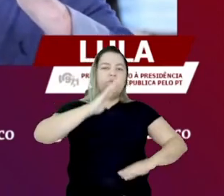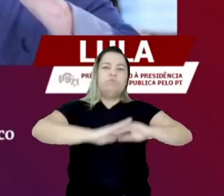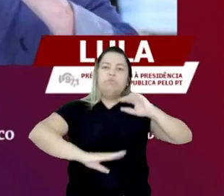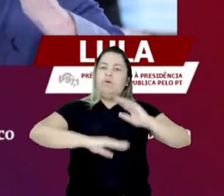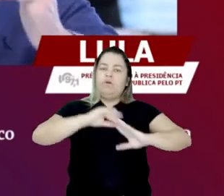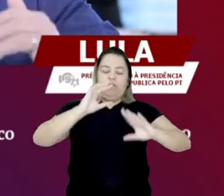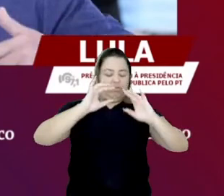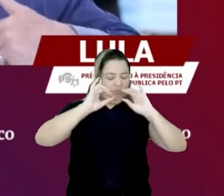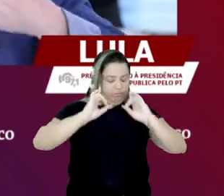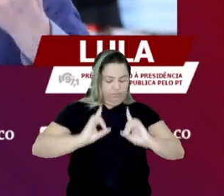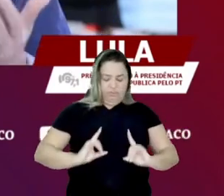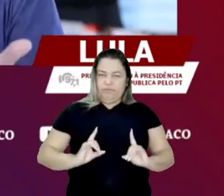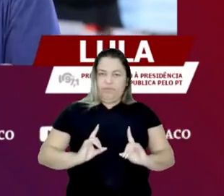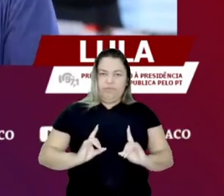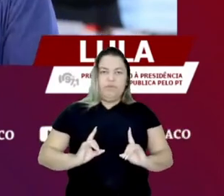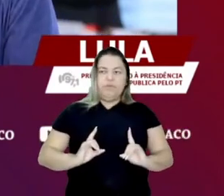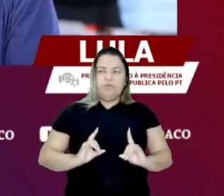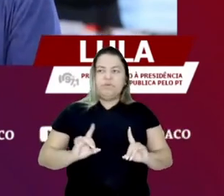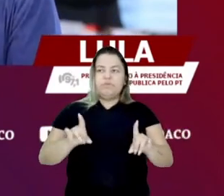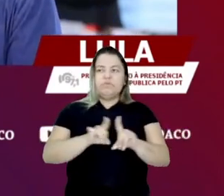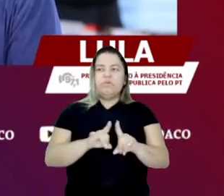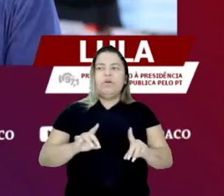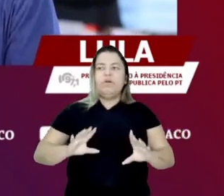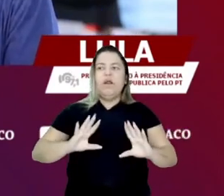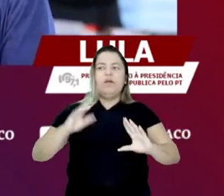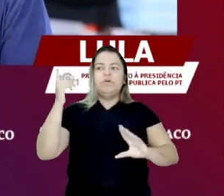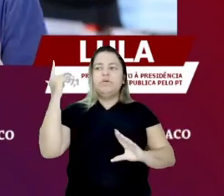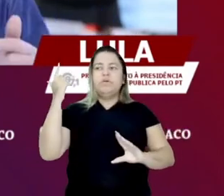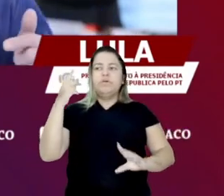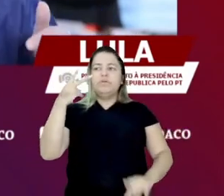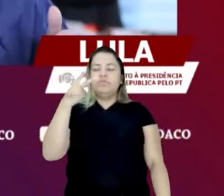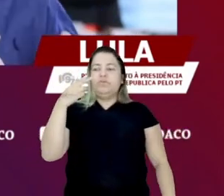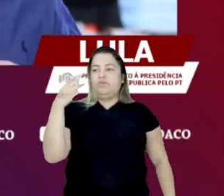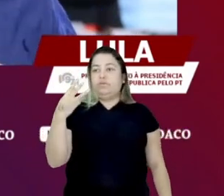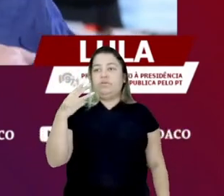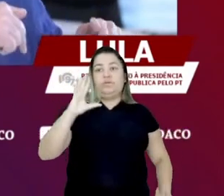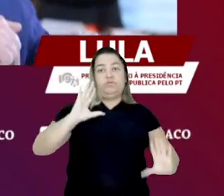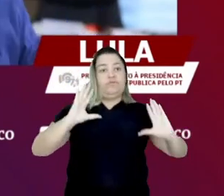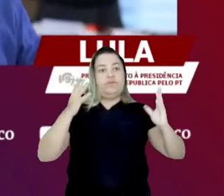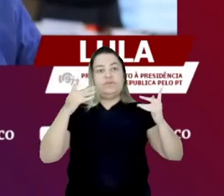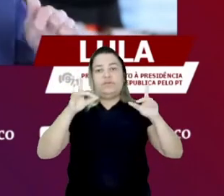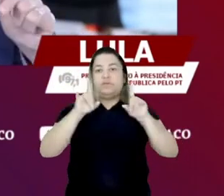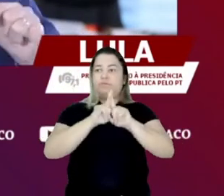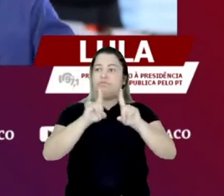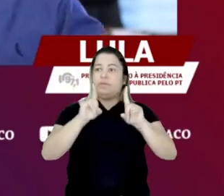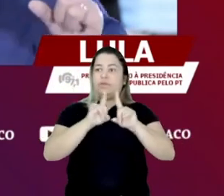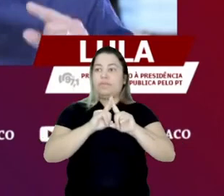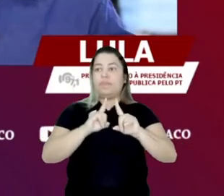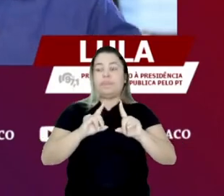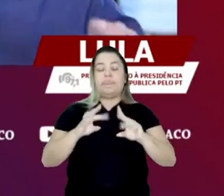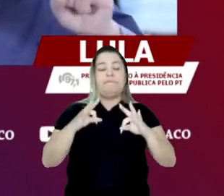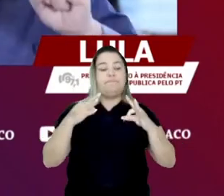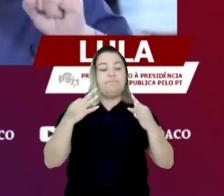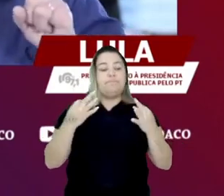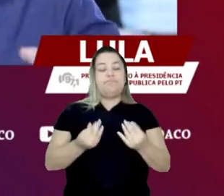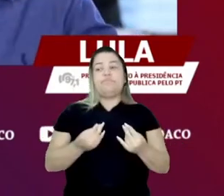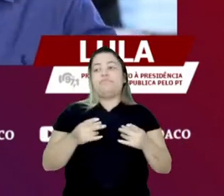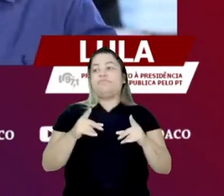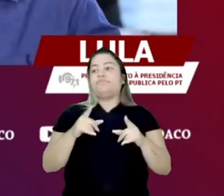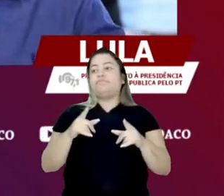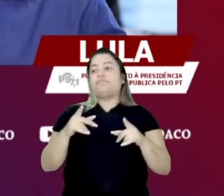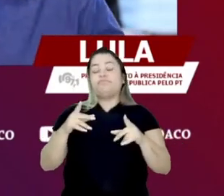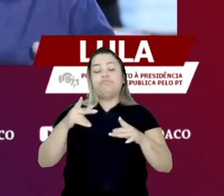adotamos foi resultado da conferência. Se a gente ganhar outra vez, a gente vai voltar a fazer